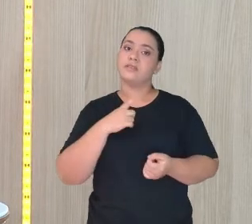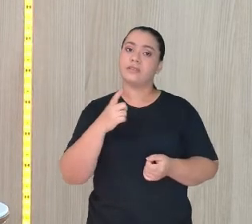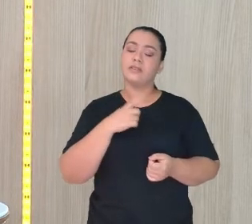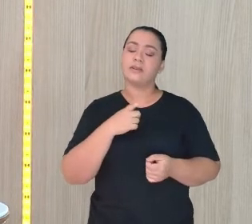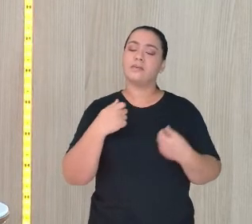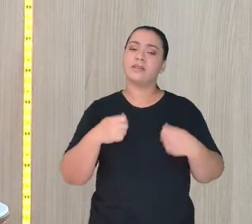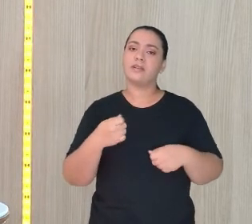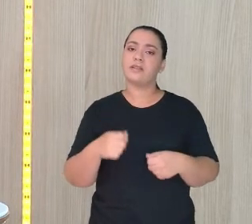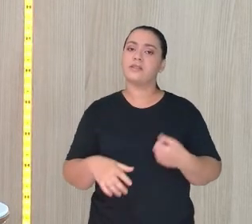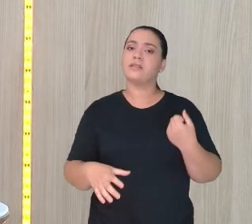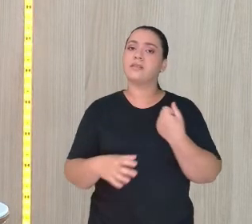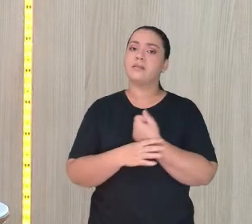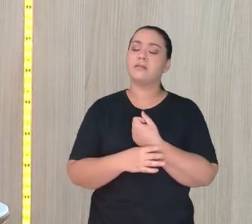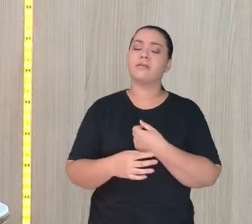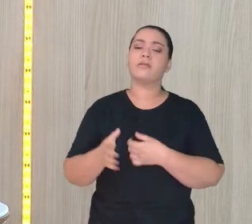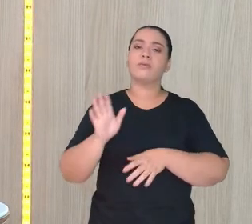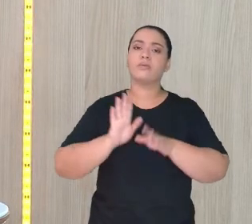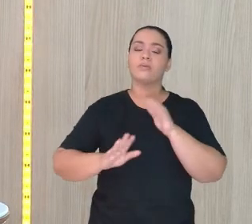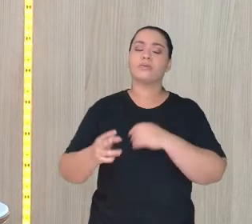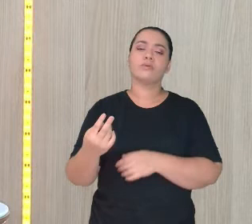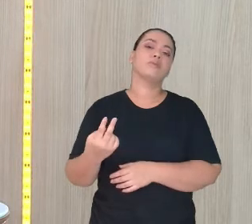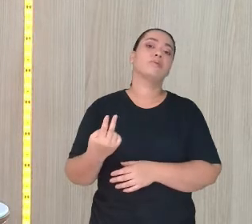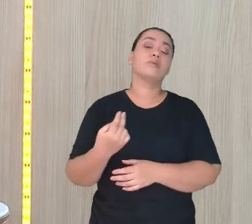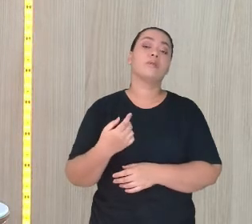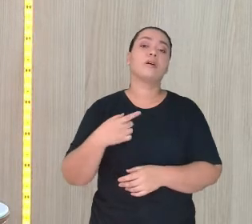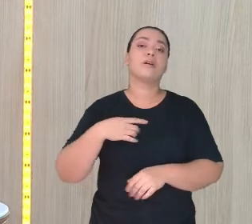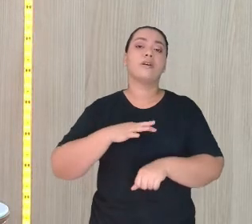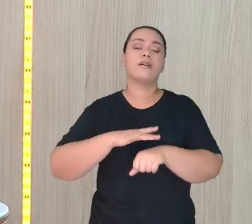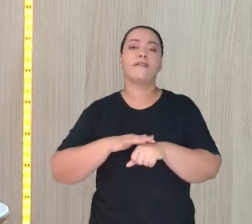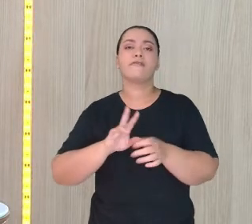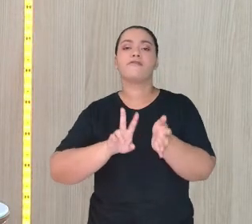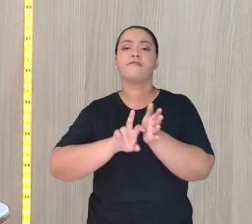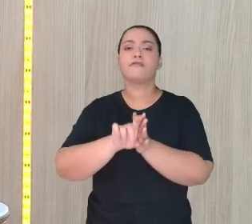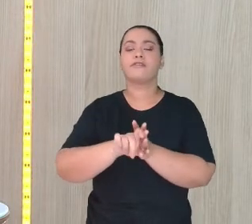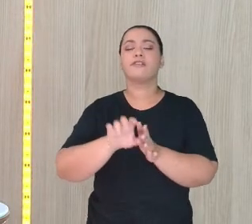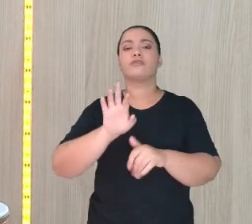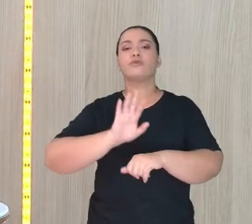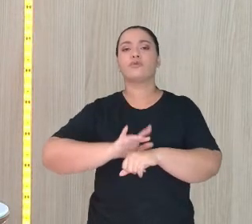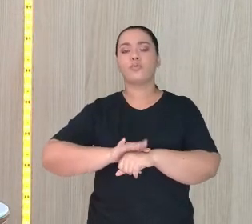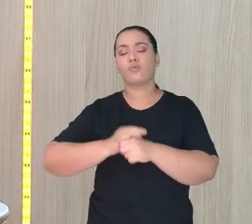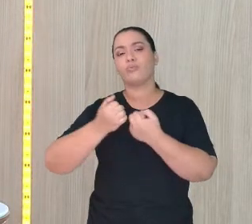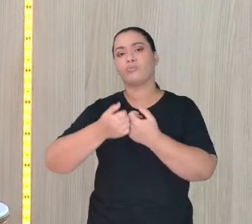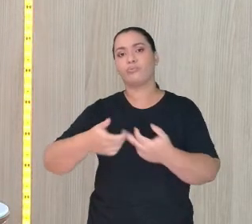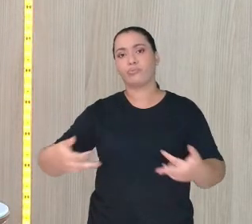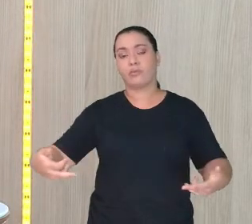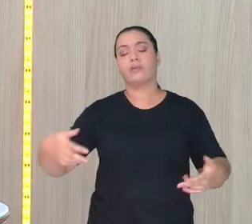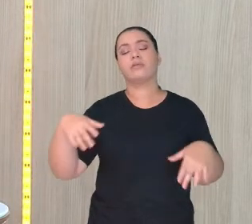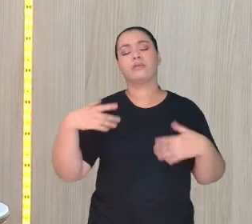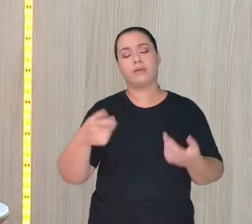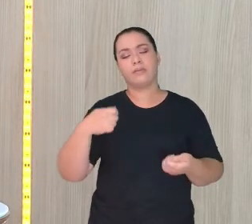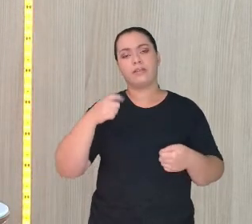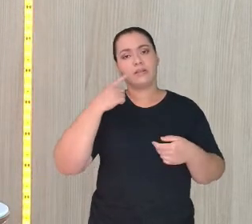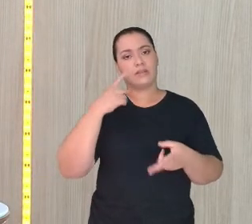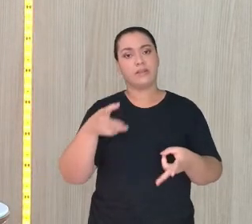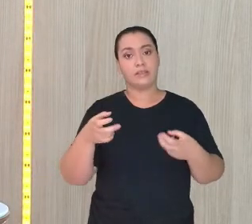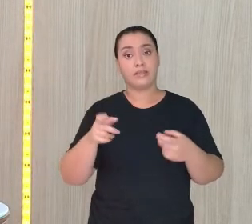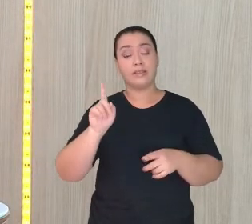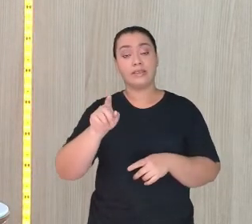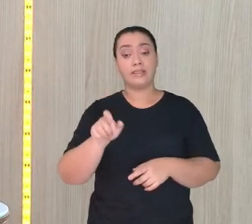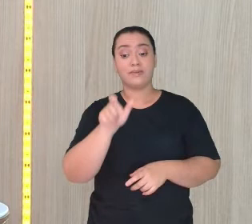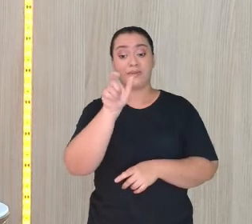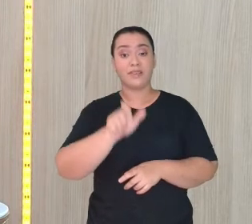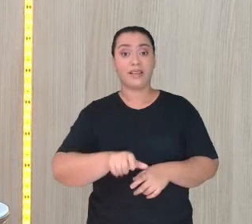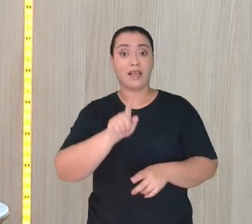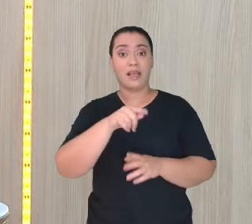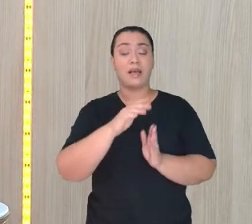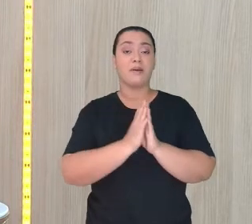nos proteger, não é? Contra Com os certeza. vírus, contra as doenças. Então, é muito importante isso, perceber. E o Zé Gotinha também está